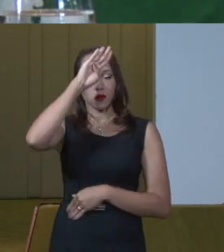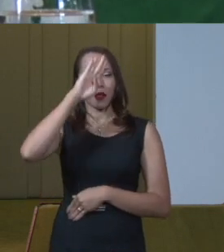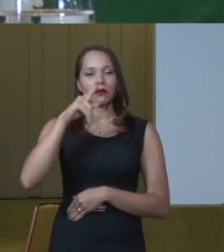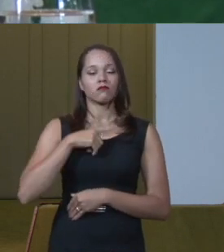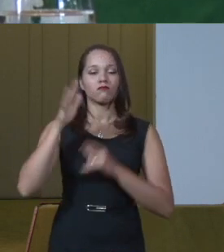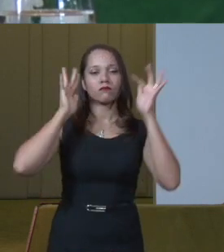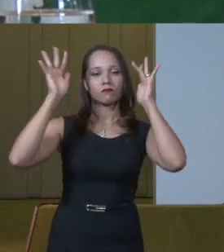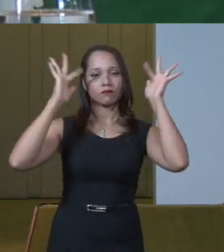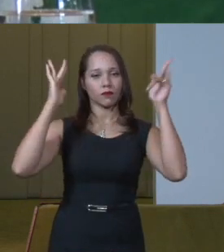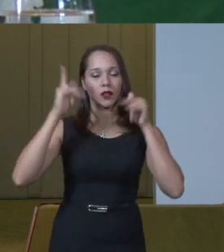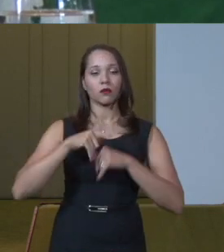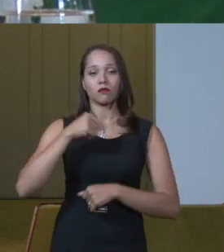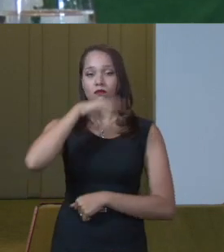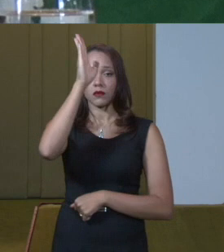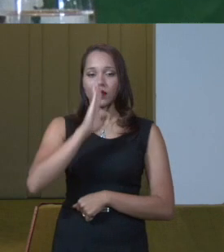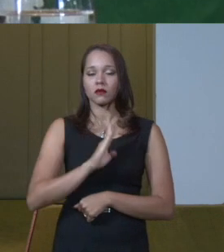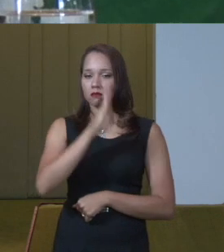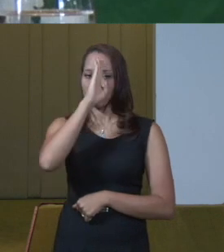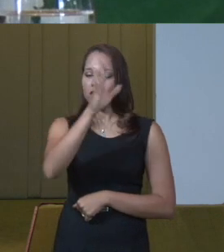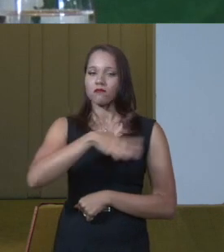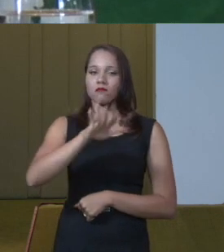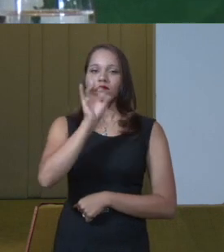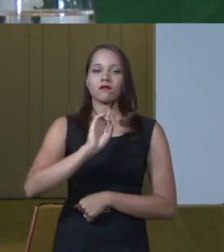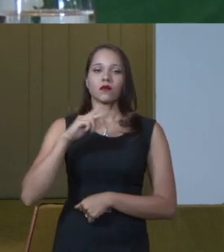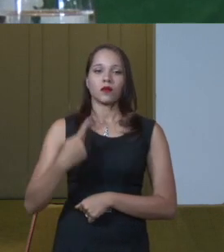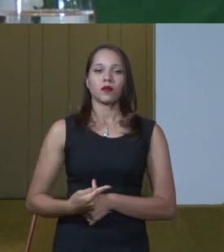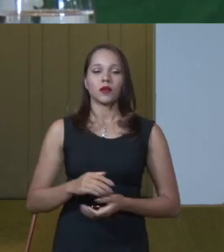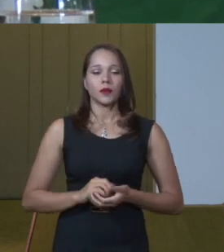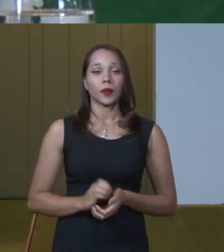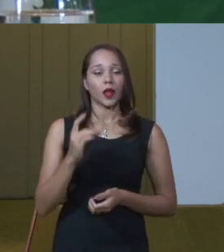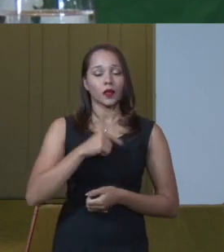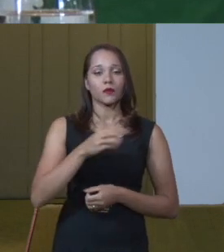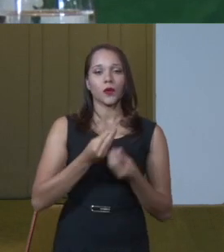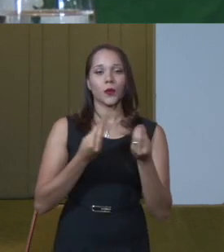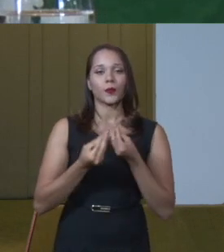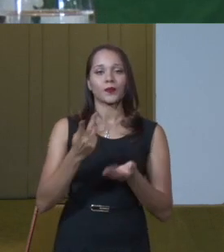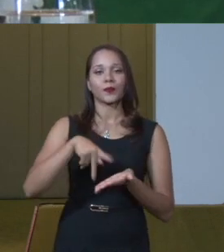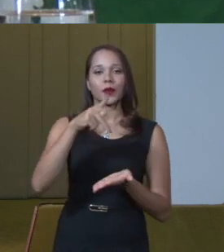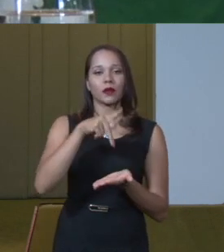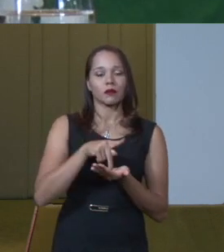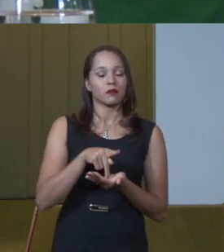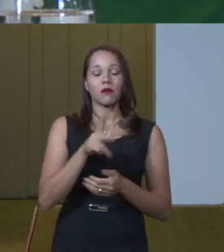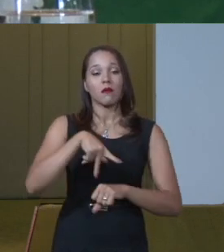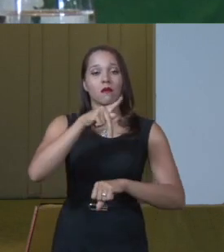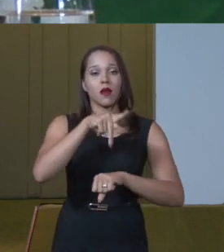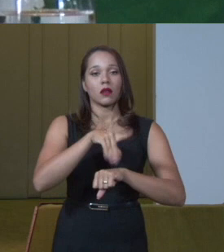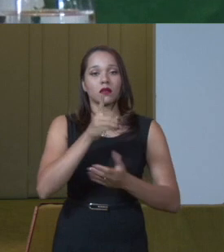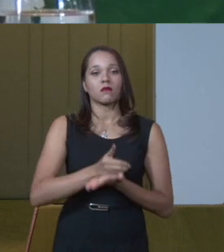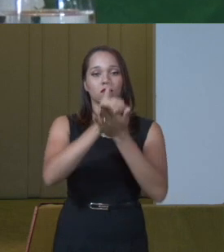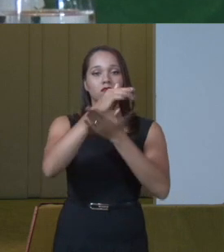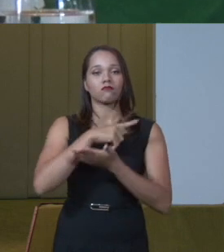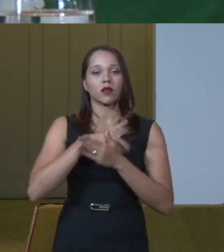inclusive em matéria de direitos humanos. Na qualidade de país democrático, que preza os direitos humanos e as liberdades